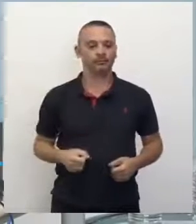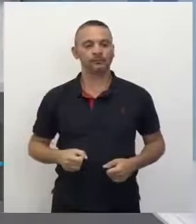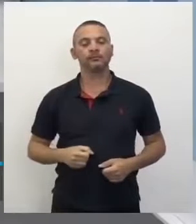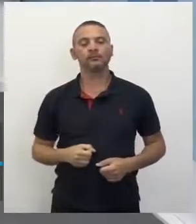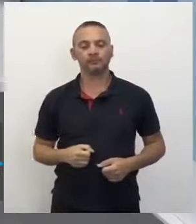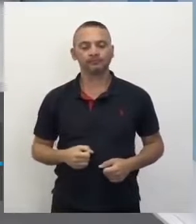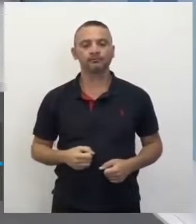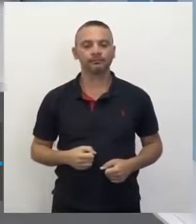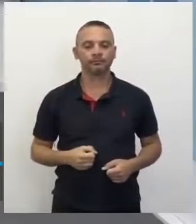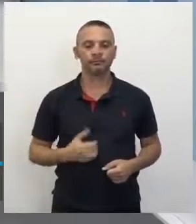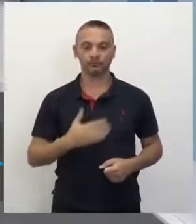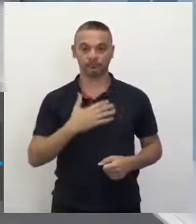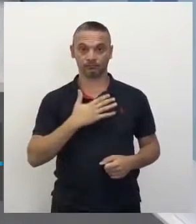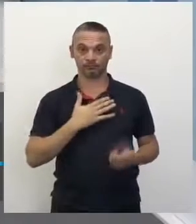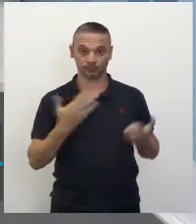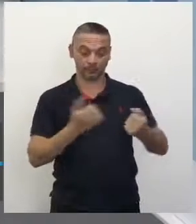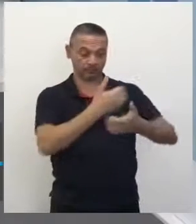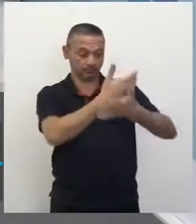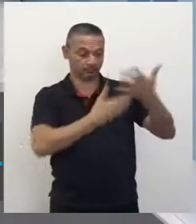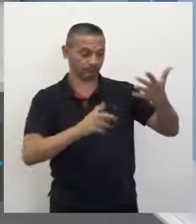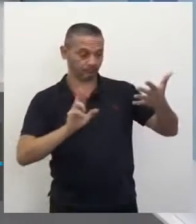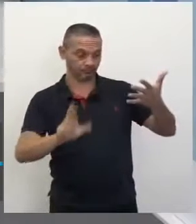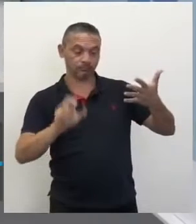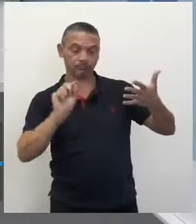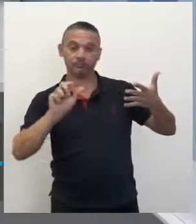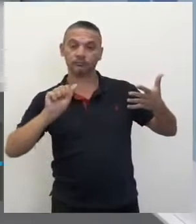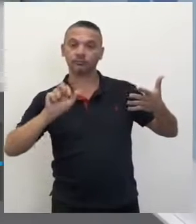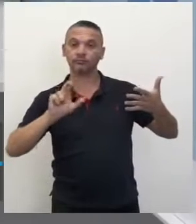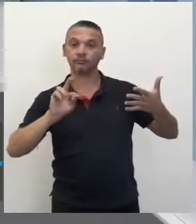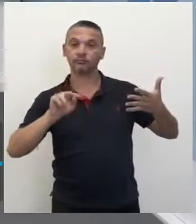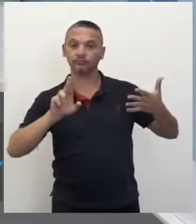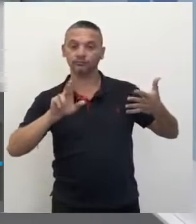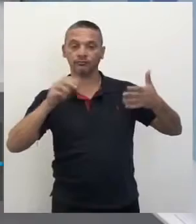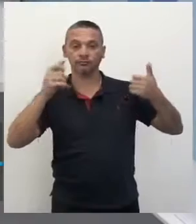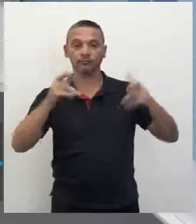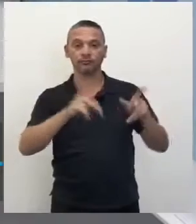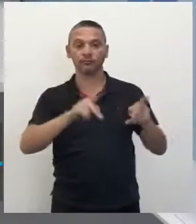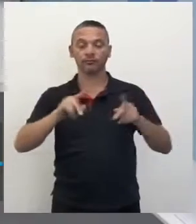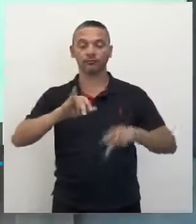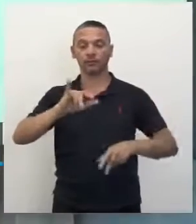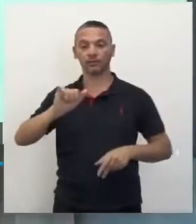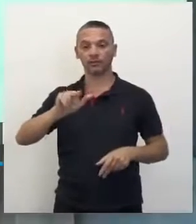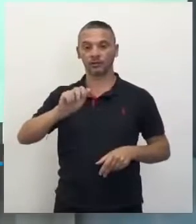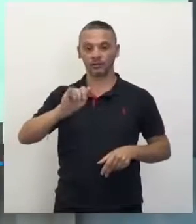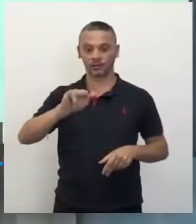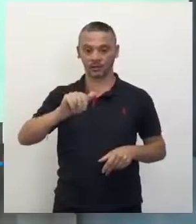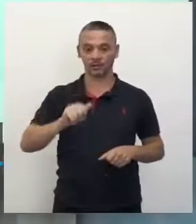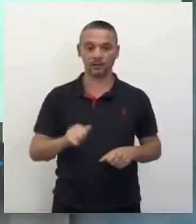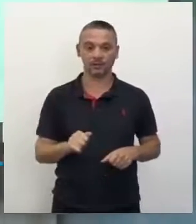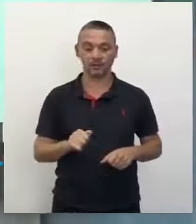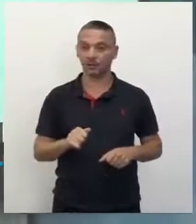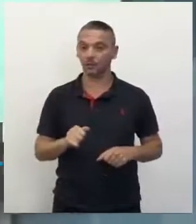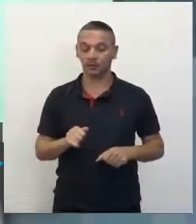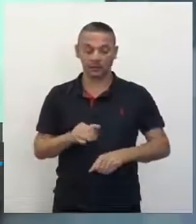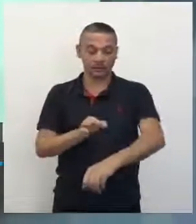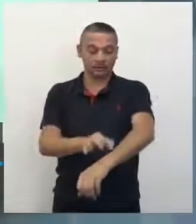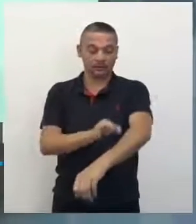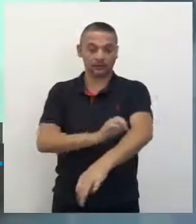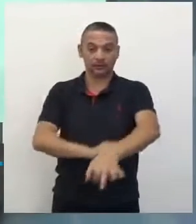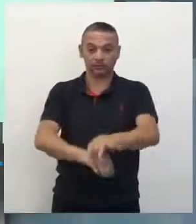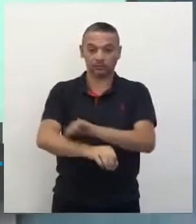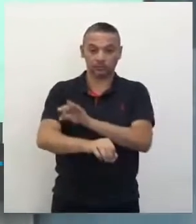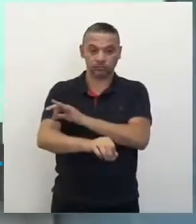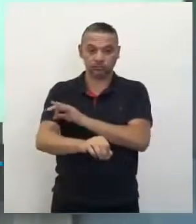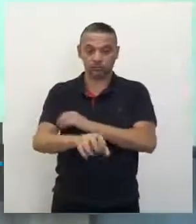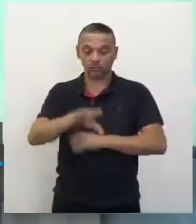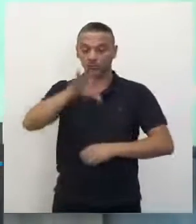gostei aqui, ó, do que chegou agora aqui, do Arthur. Ele é aluno da Projanaína e ele colocou assim: todas as células morrem sem